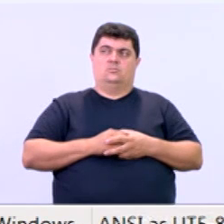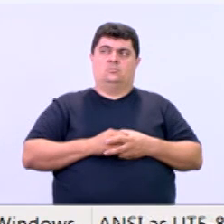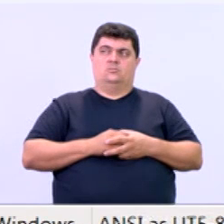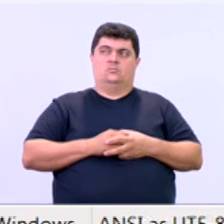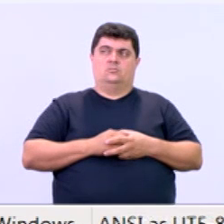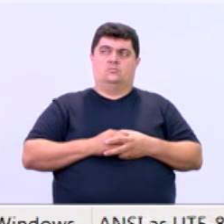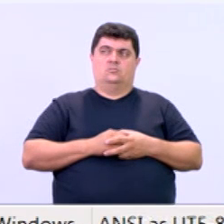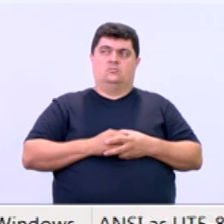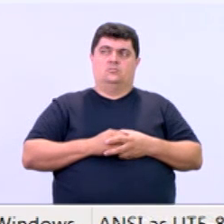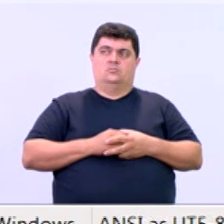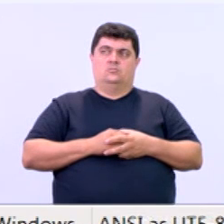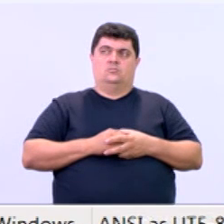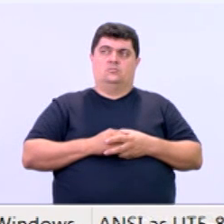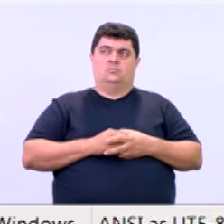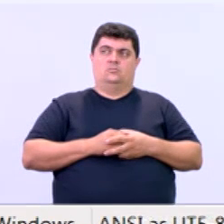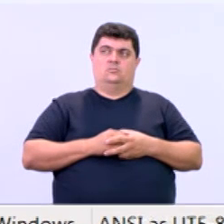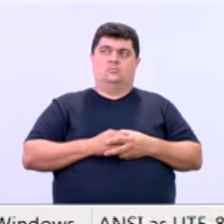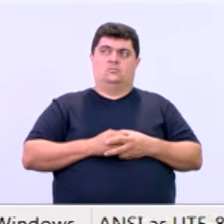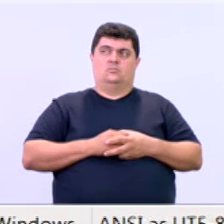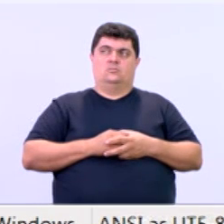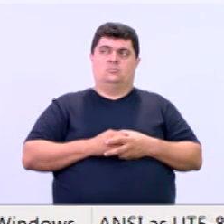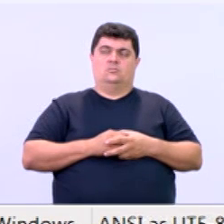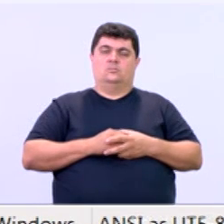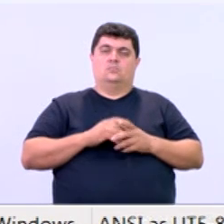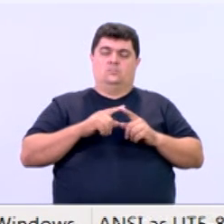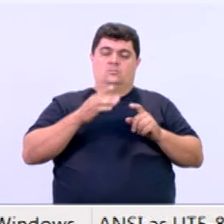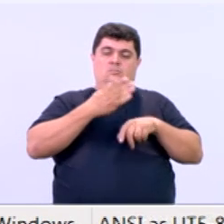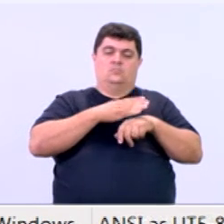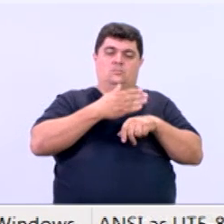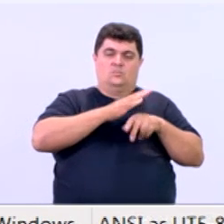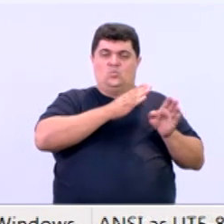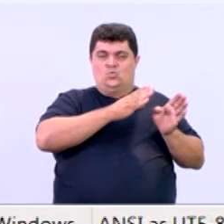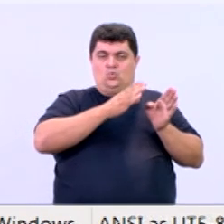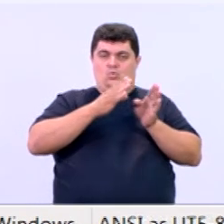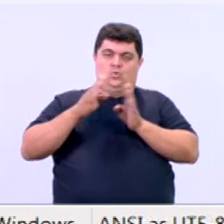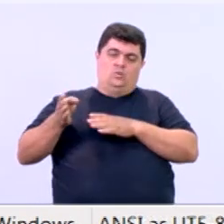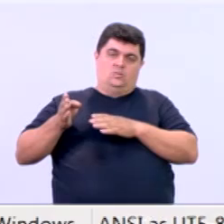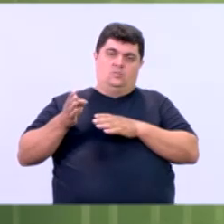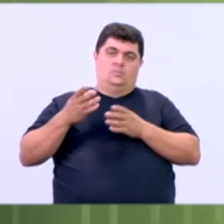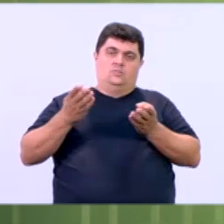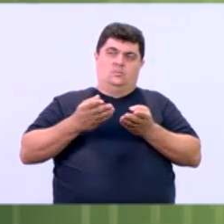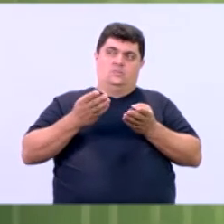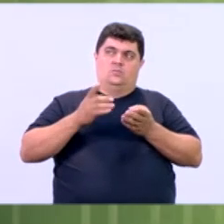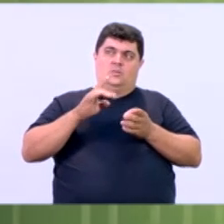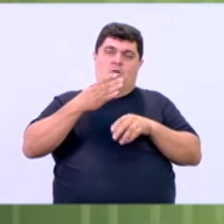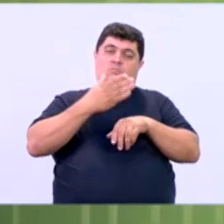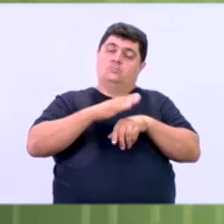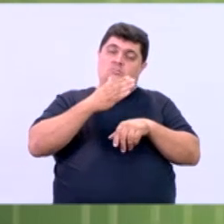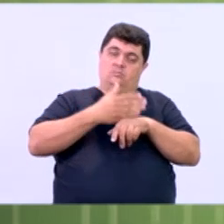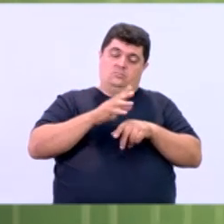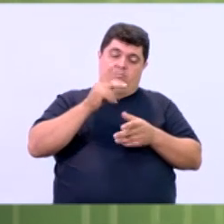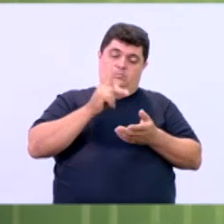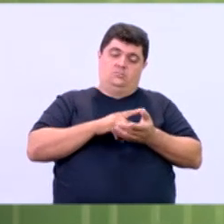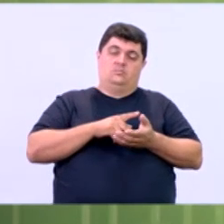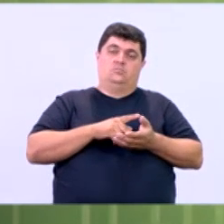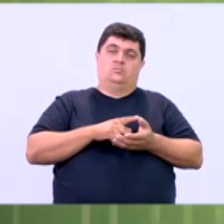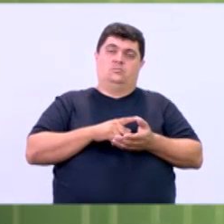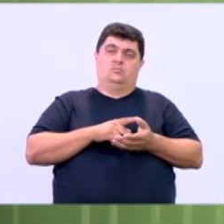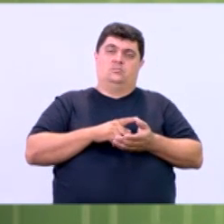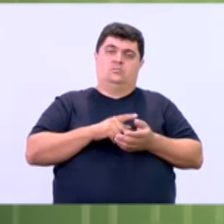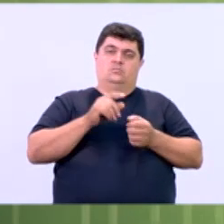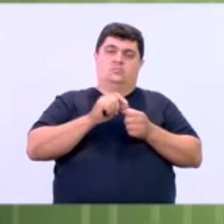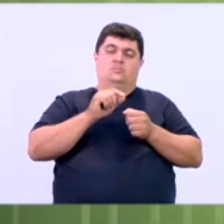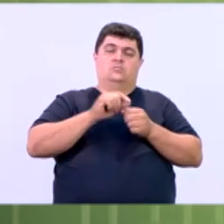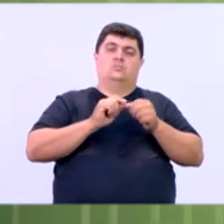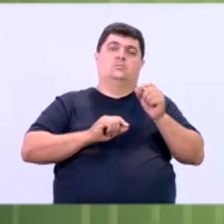prática. Inclusive, a nossa atividade de percurso atual, ela é prática. Ela consiste